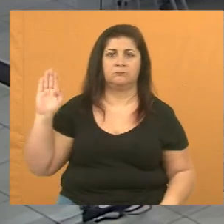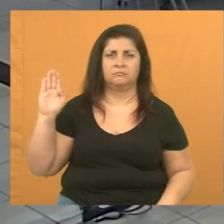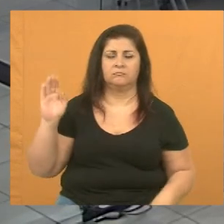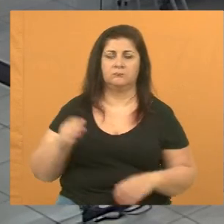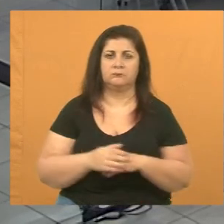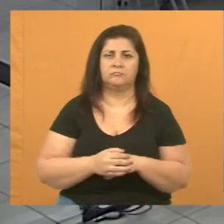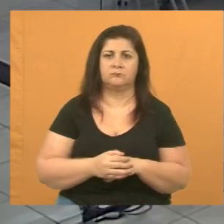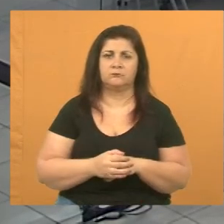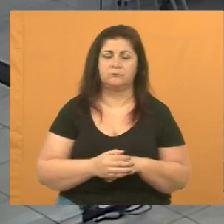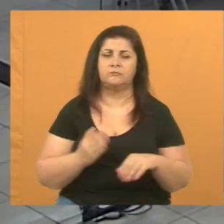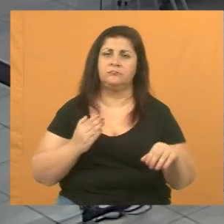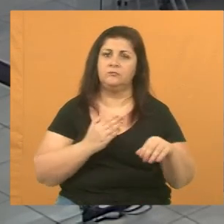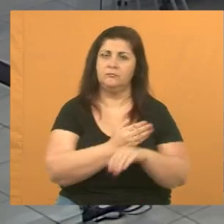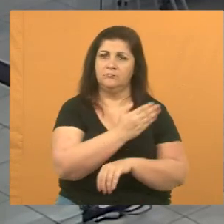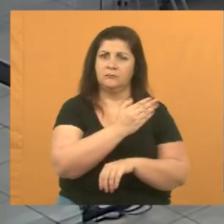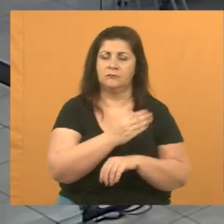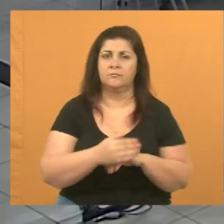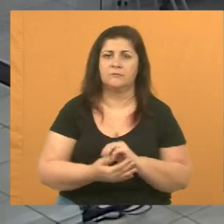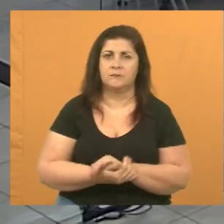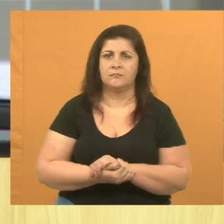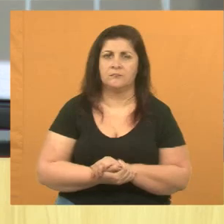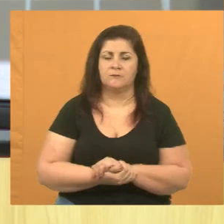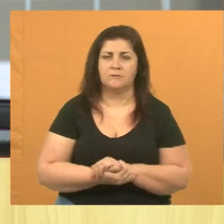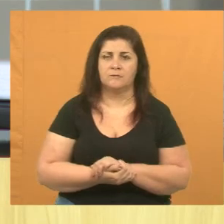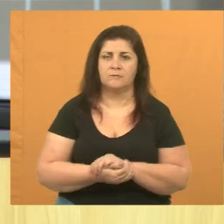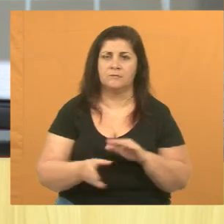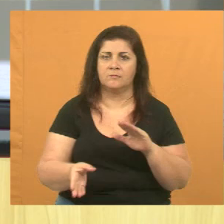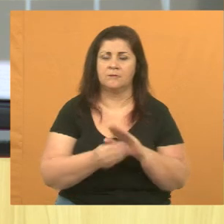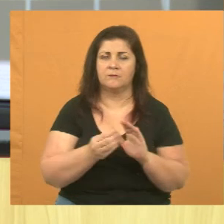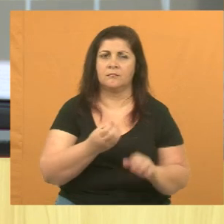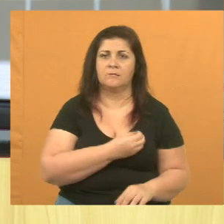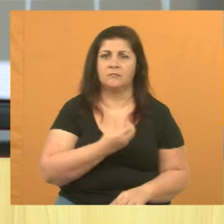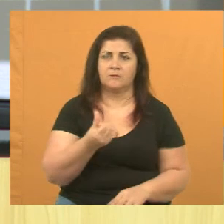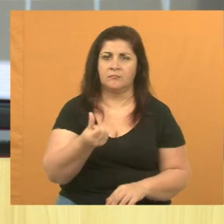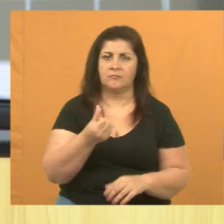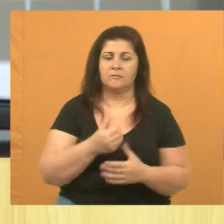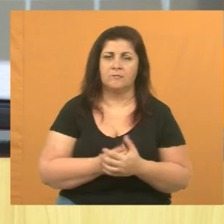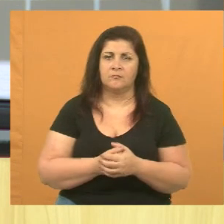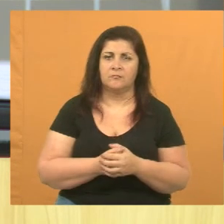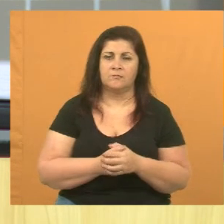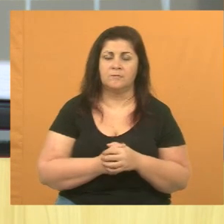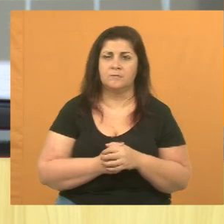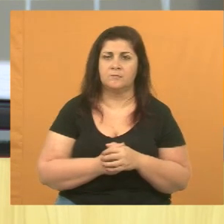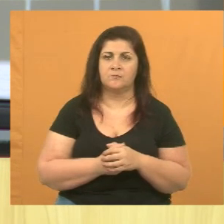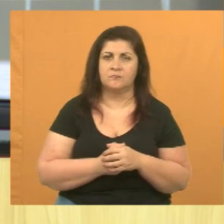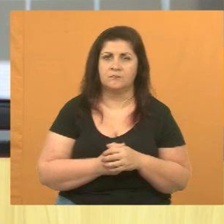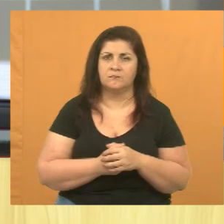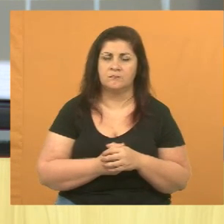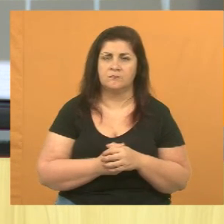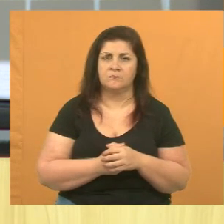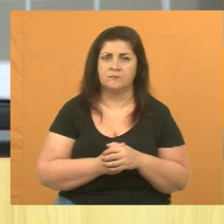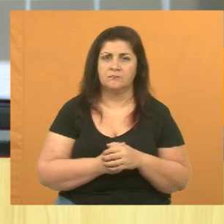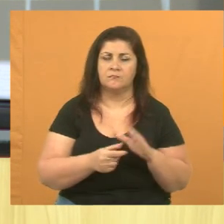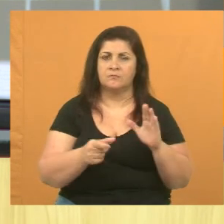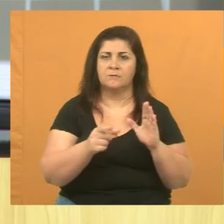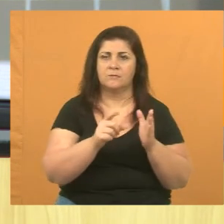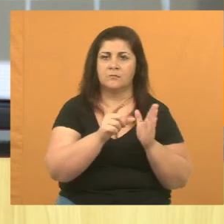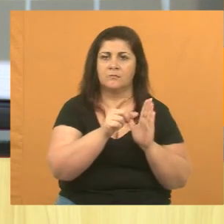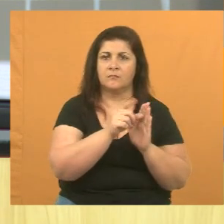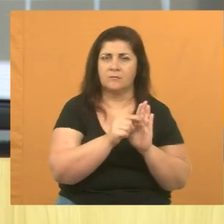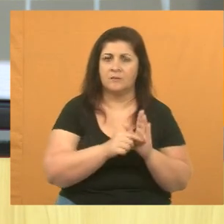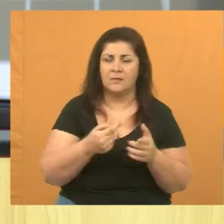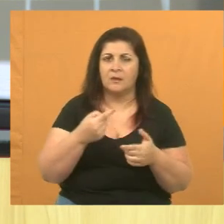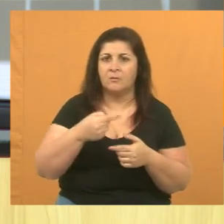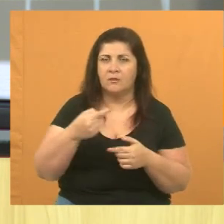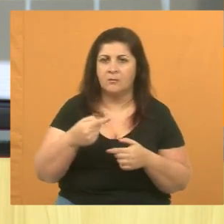braço. Emenda 05 aprovada. Emenda número 06 de 2018. Artigo 1º fica